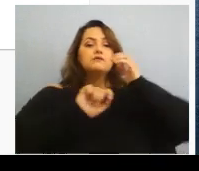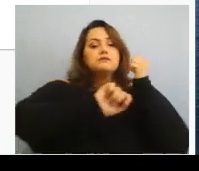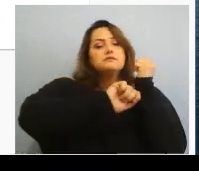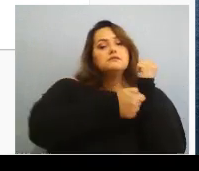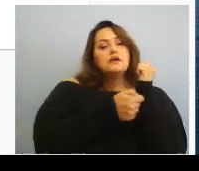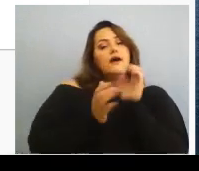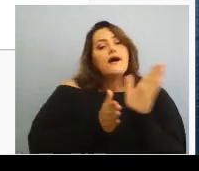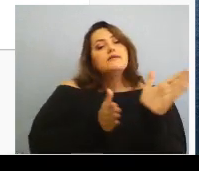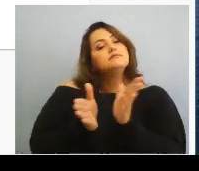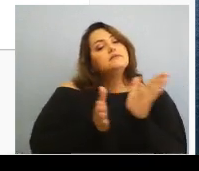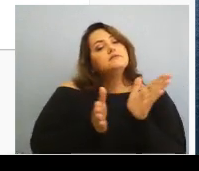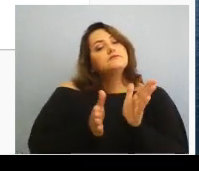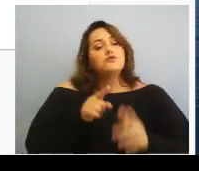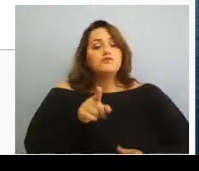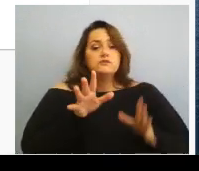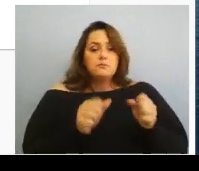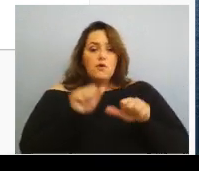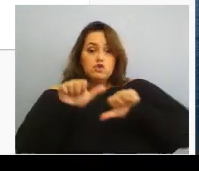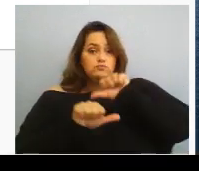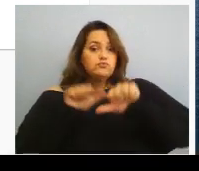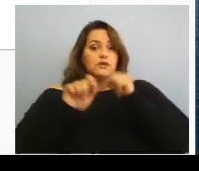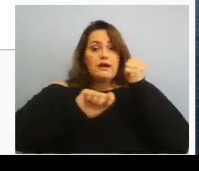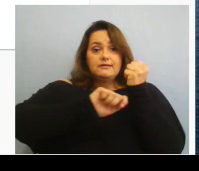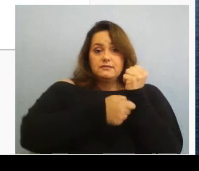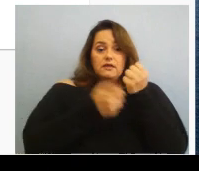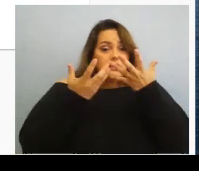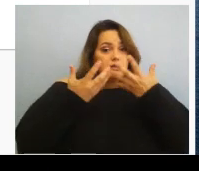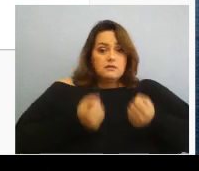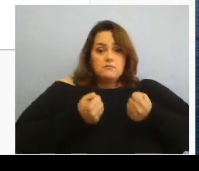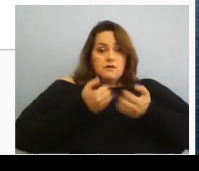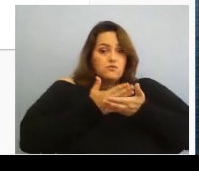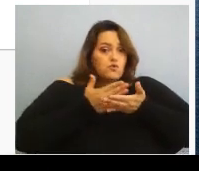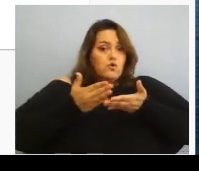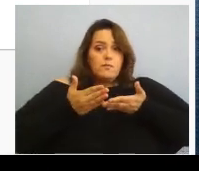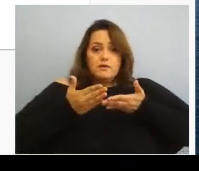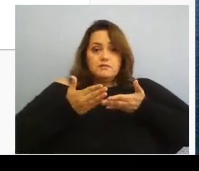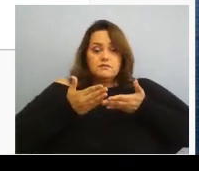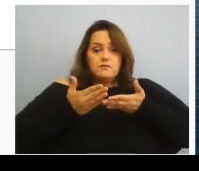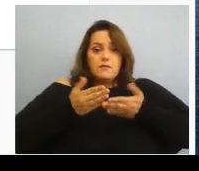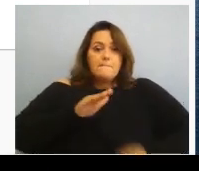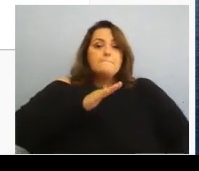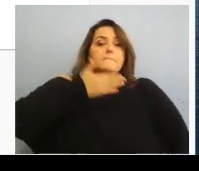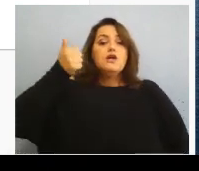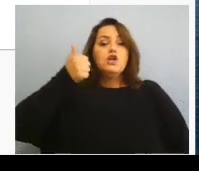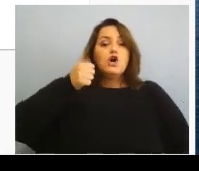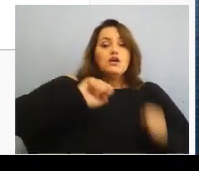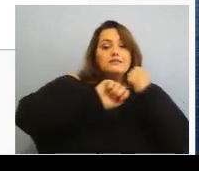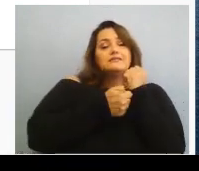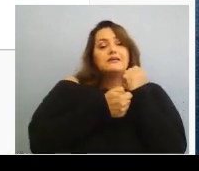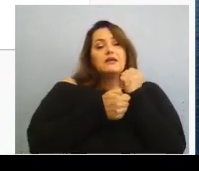acesso. Você pode desejar alterar a senha que você recebeu para uma senha mais conveniente. Você vai